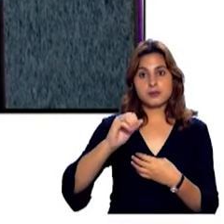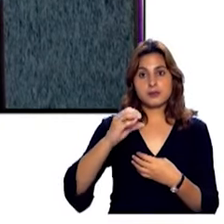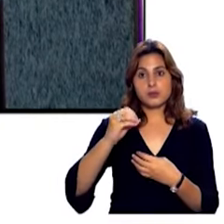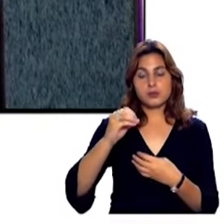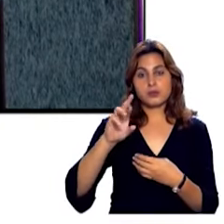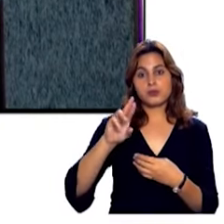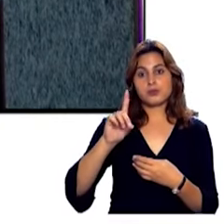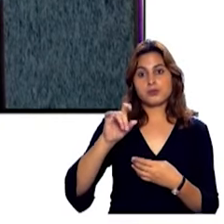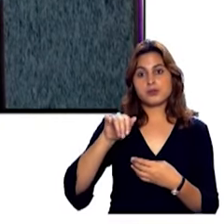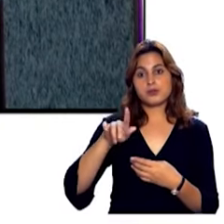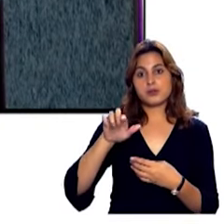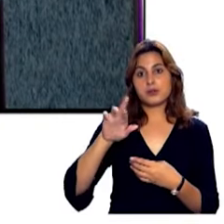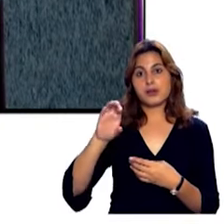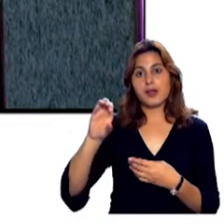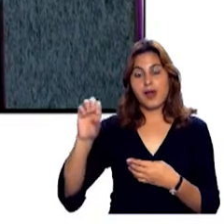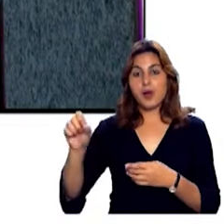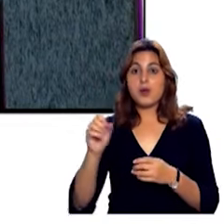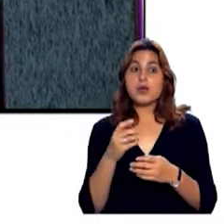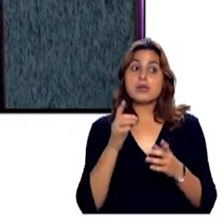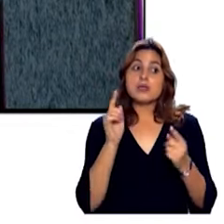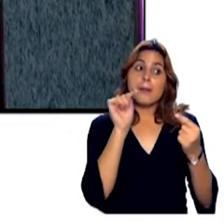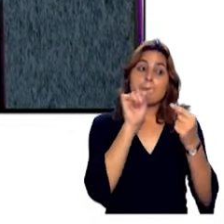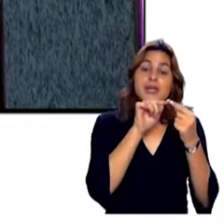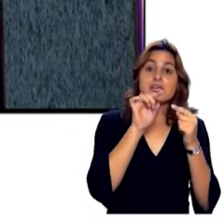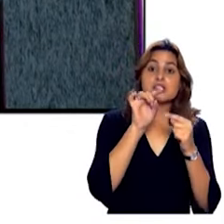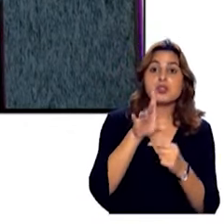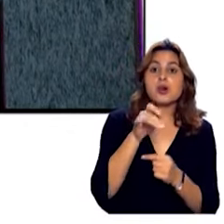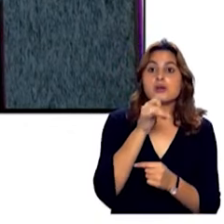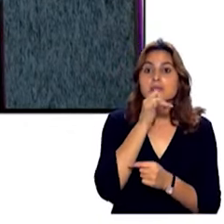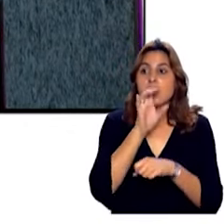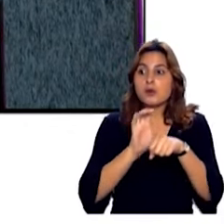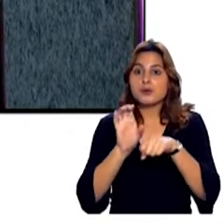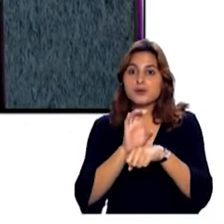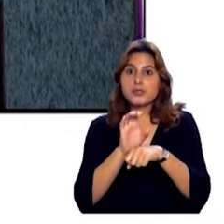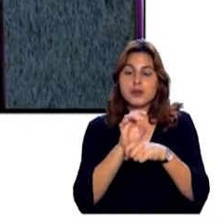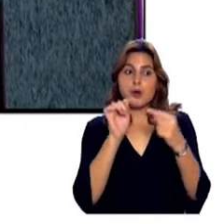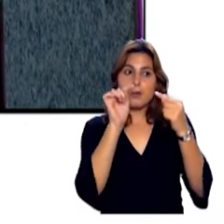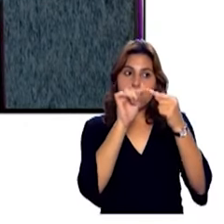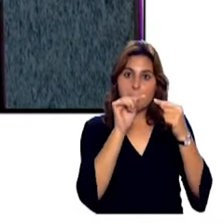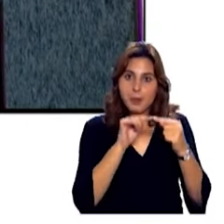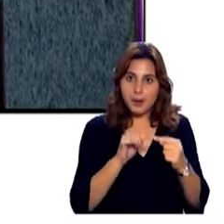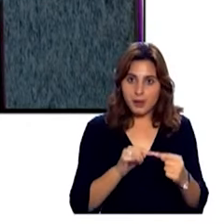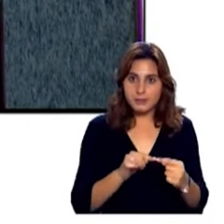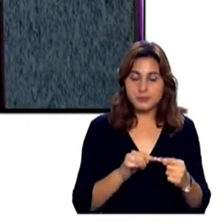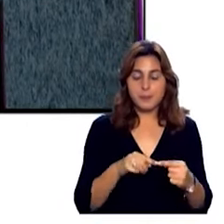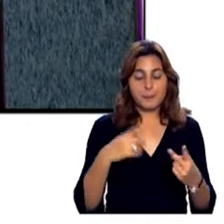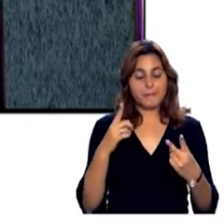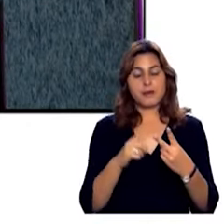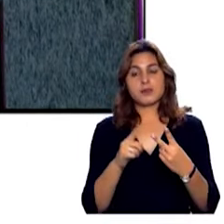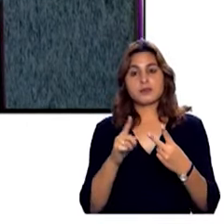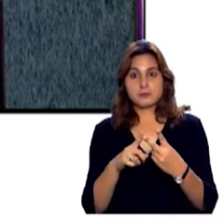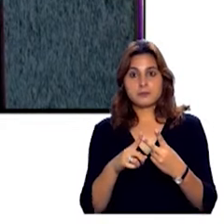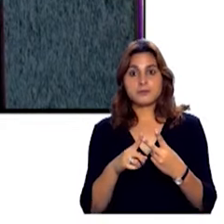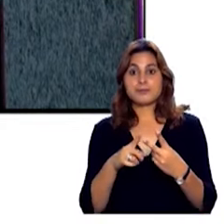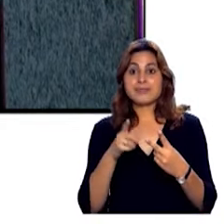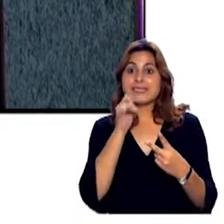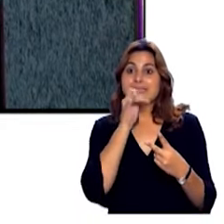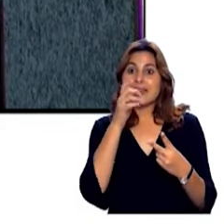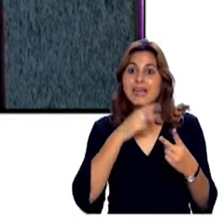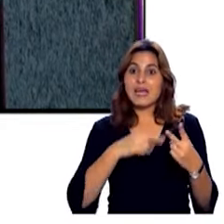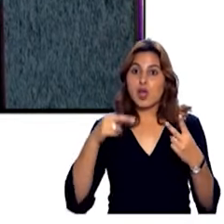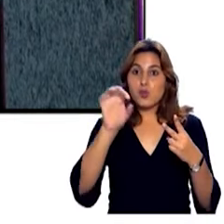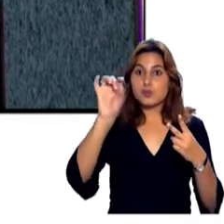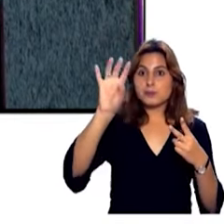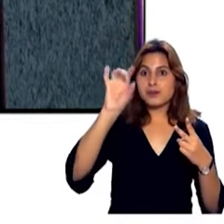a apenas interpretação da Constituição e o outro o de que há recurso especial